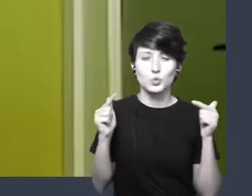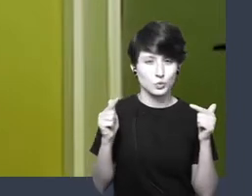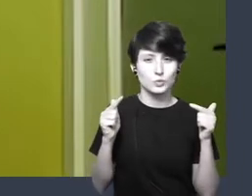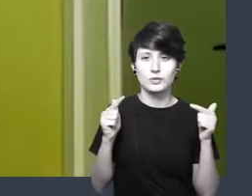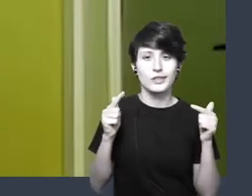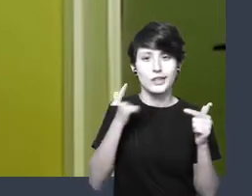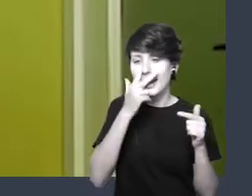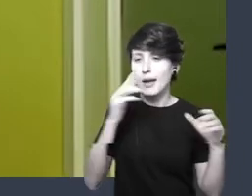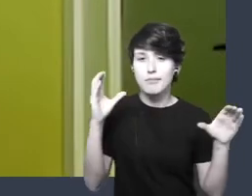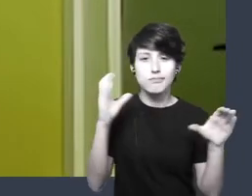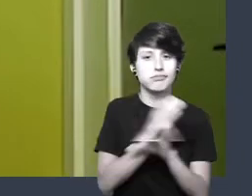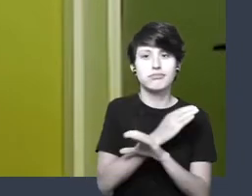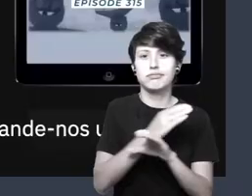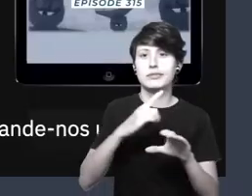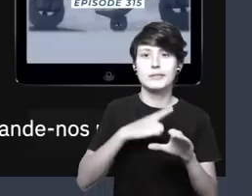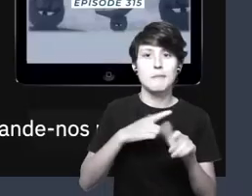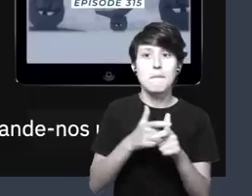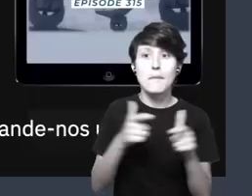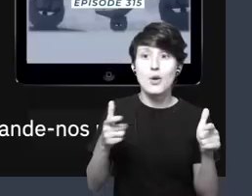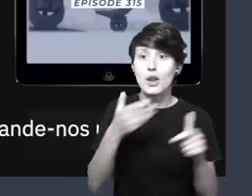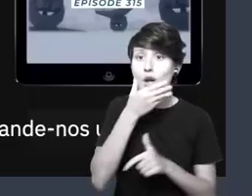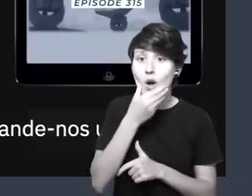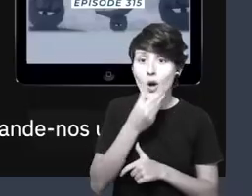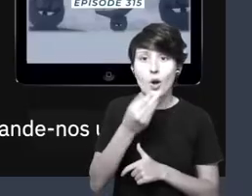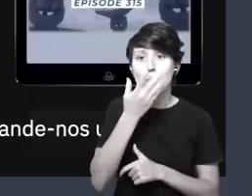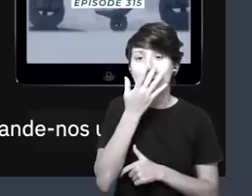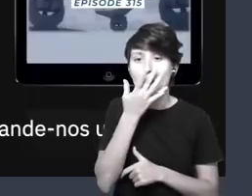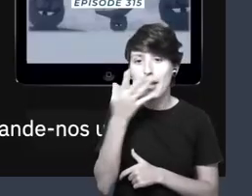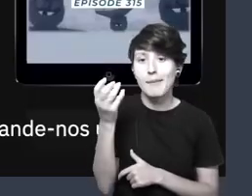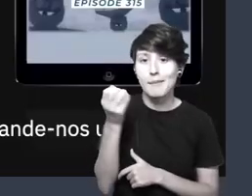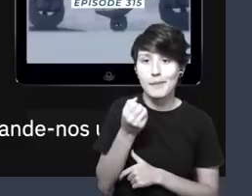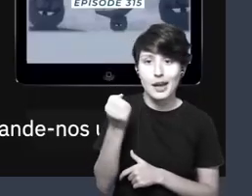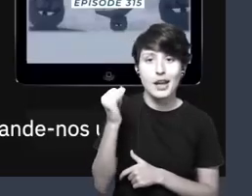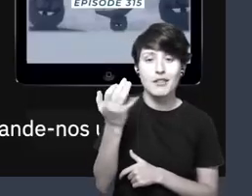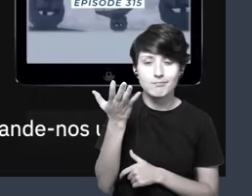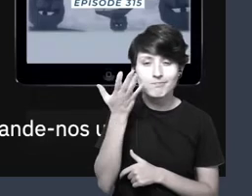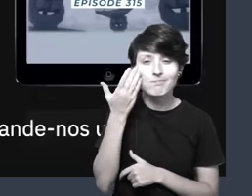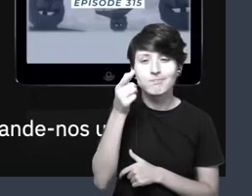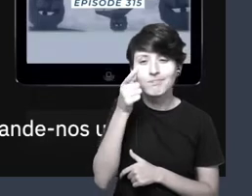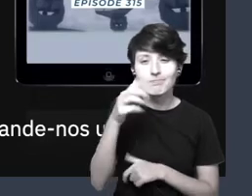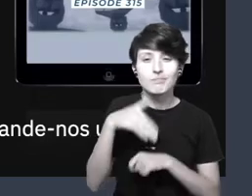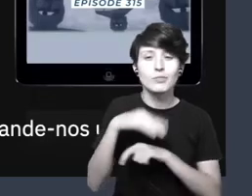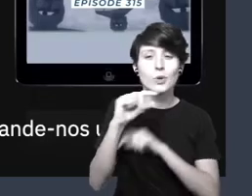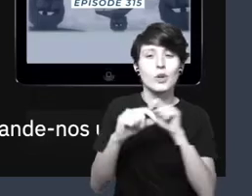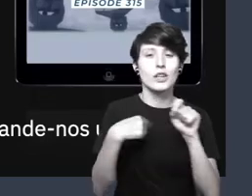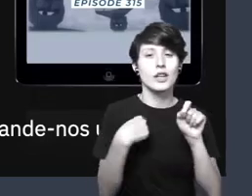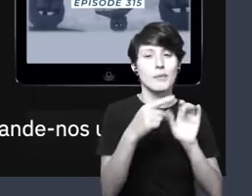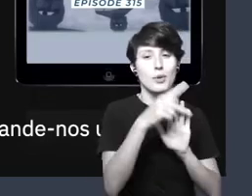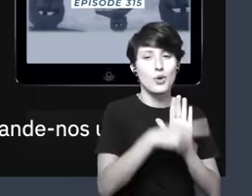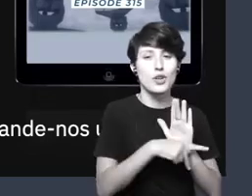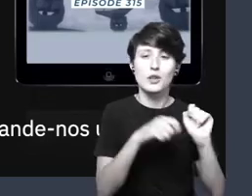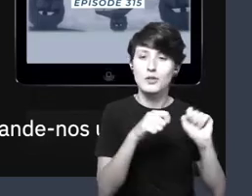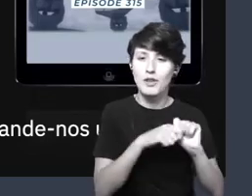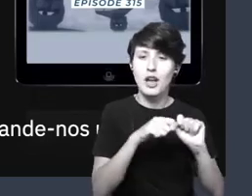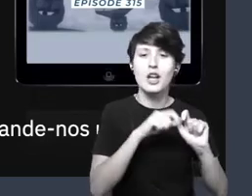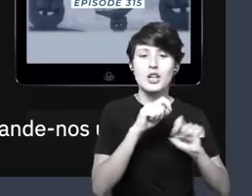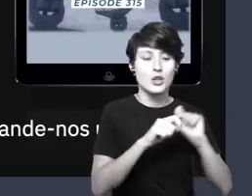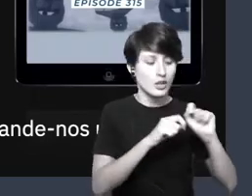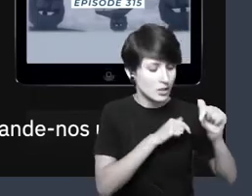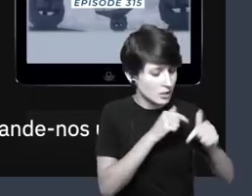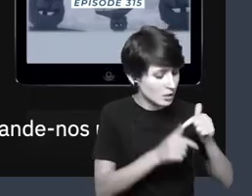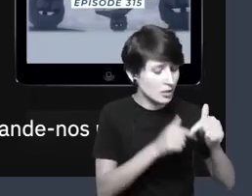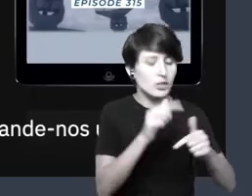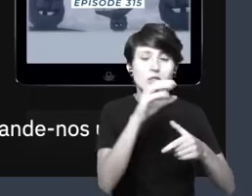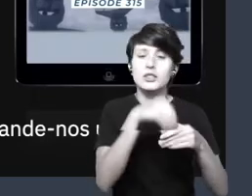dominado por homens brancos. Então, se você quiser saber mais o que o AI Inclusive é, o que a gente está fazendo na organização, tem